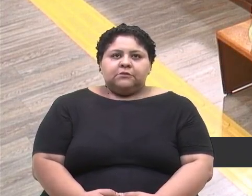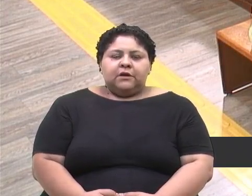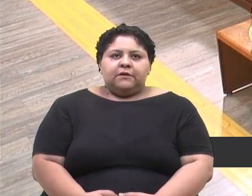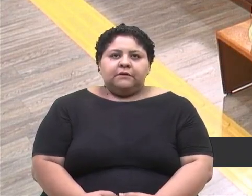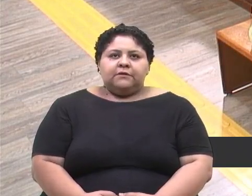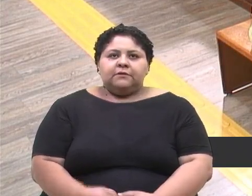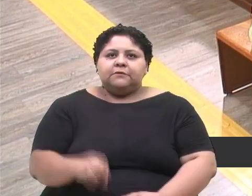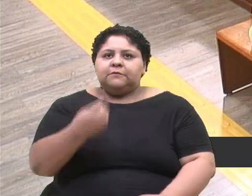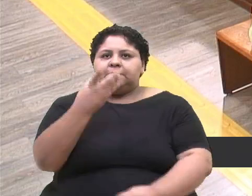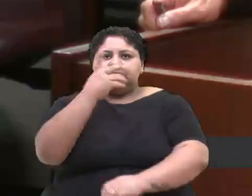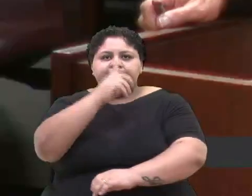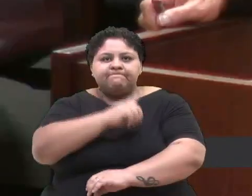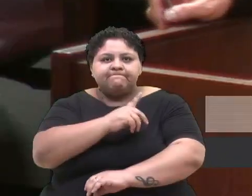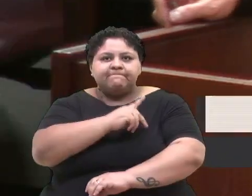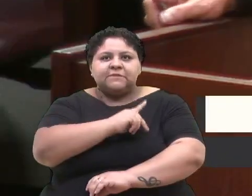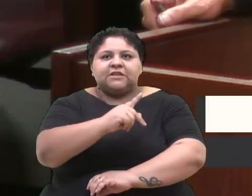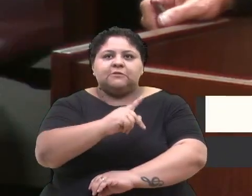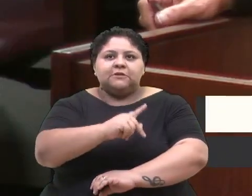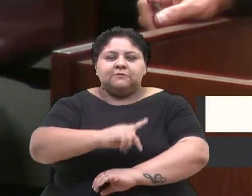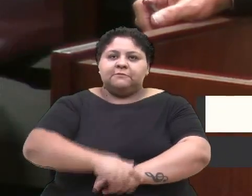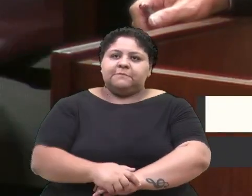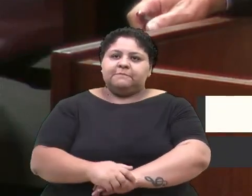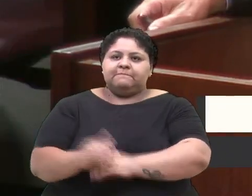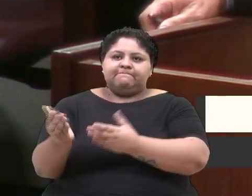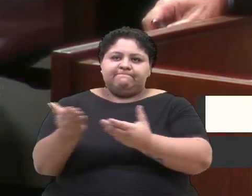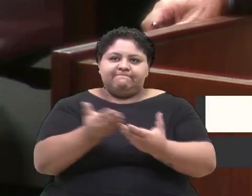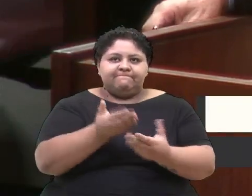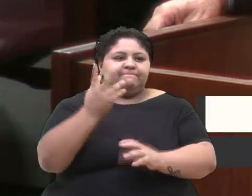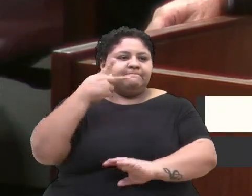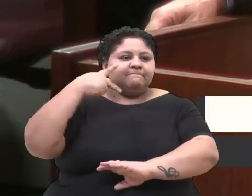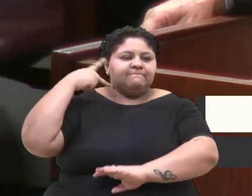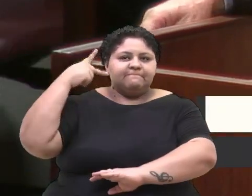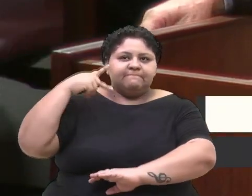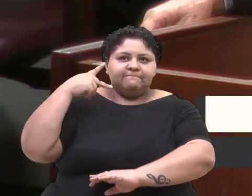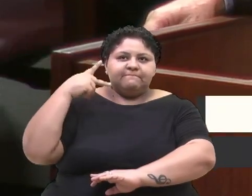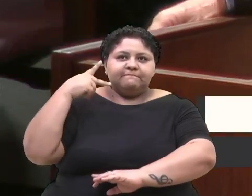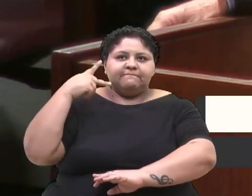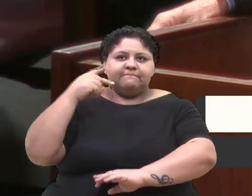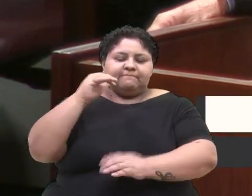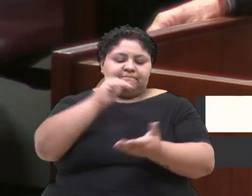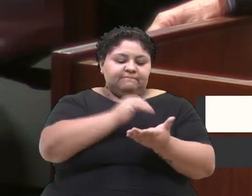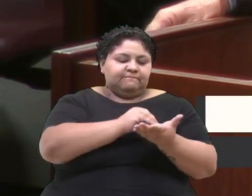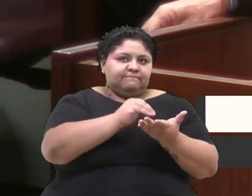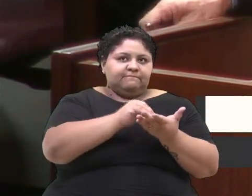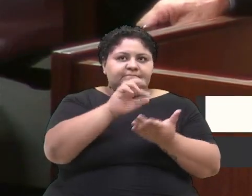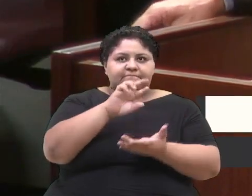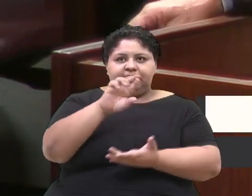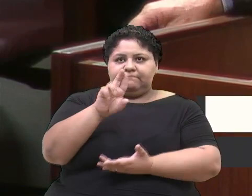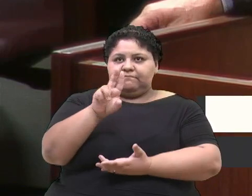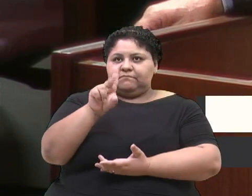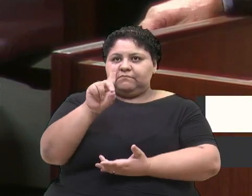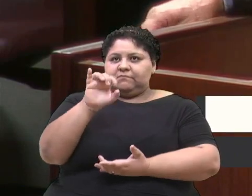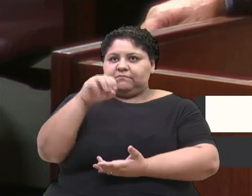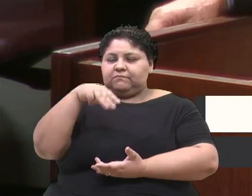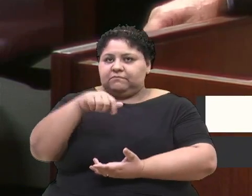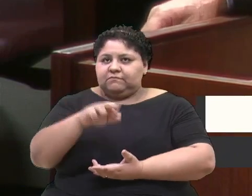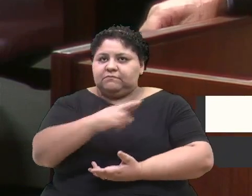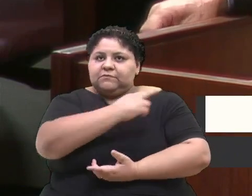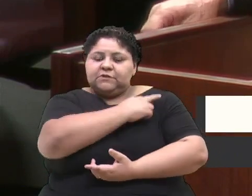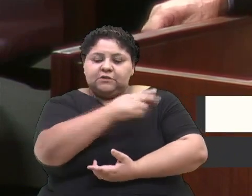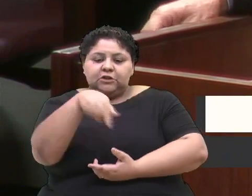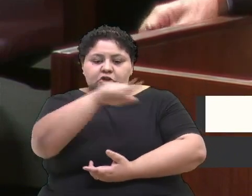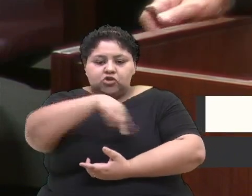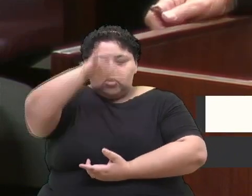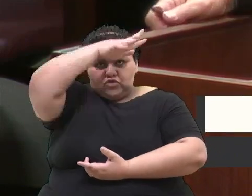Bom dia, senhor presidente, colegas vereadores, secretário Rudimar Menegotto, representante do nosso